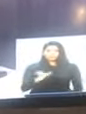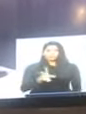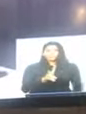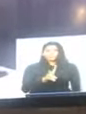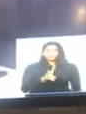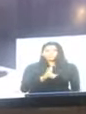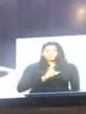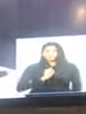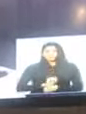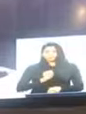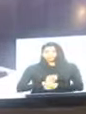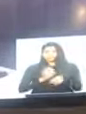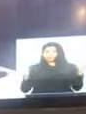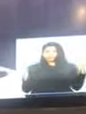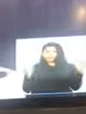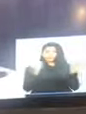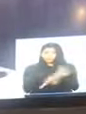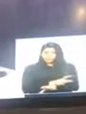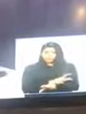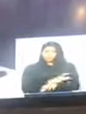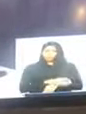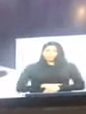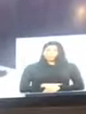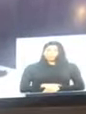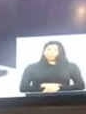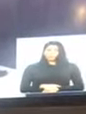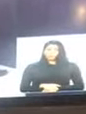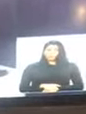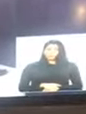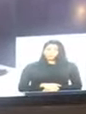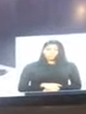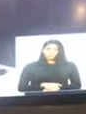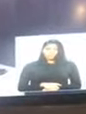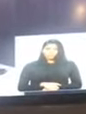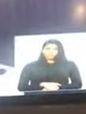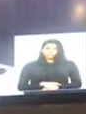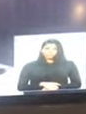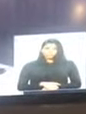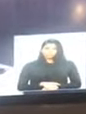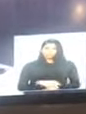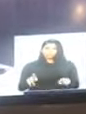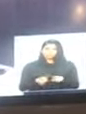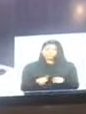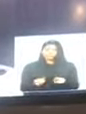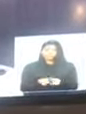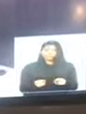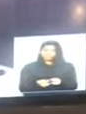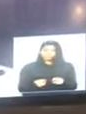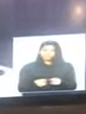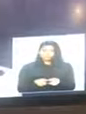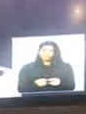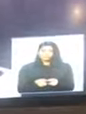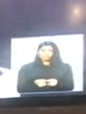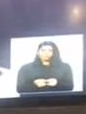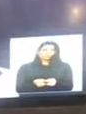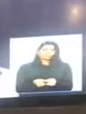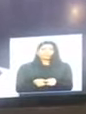drenagem da água pluvial, da água da chuva. Além disso,